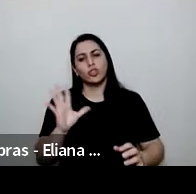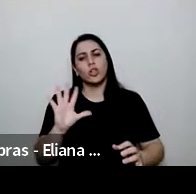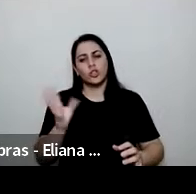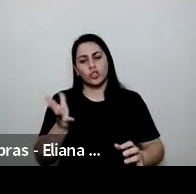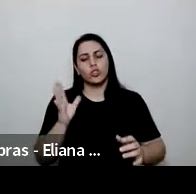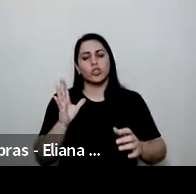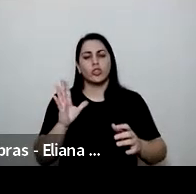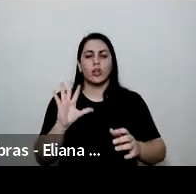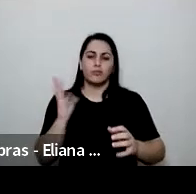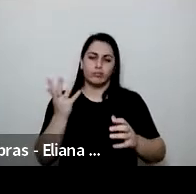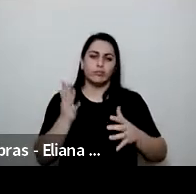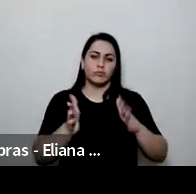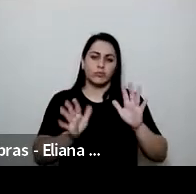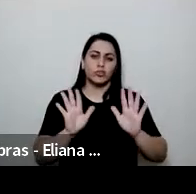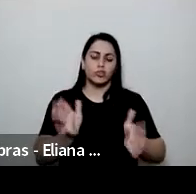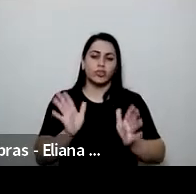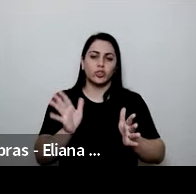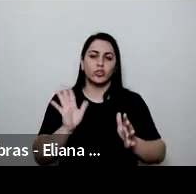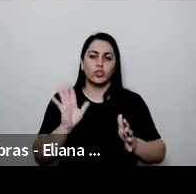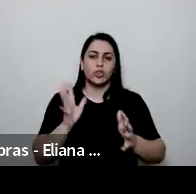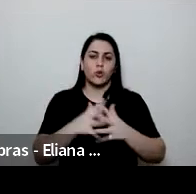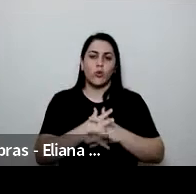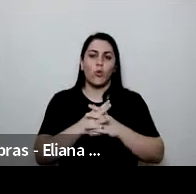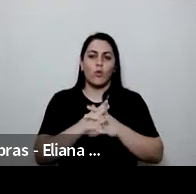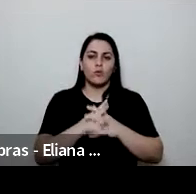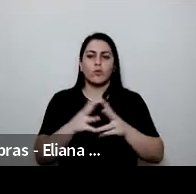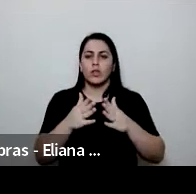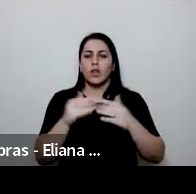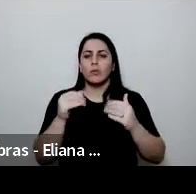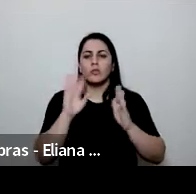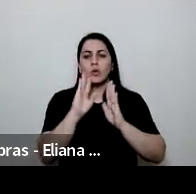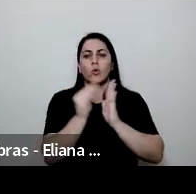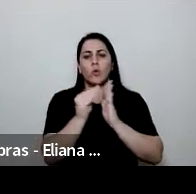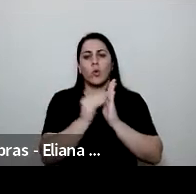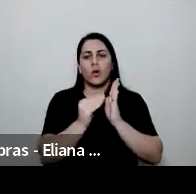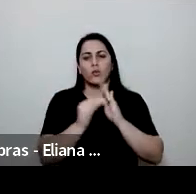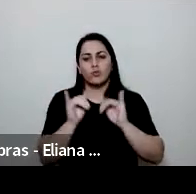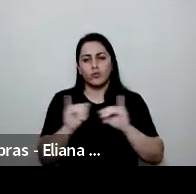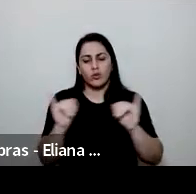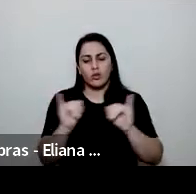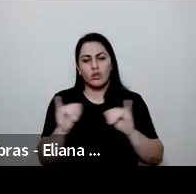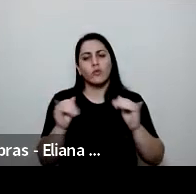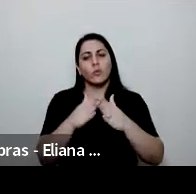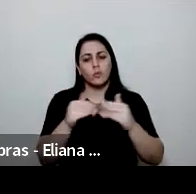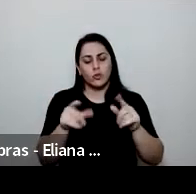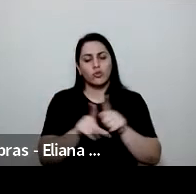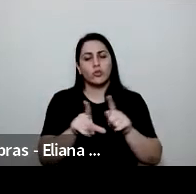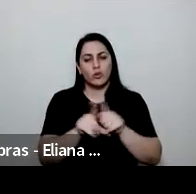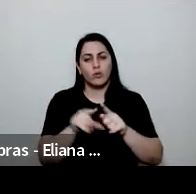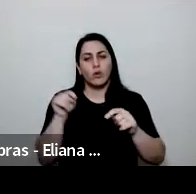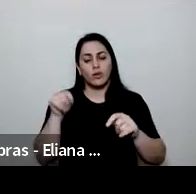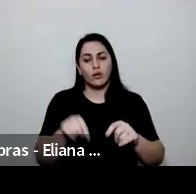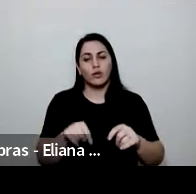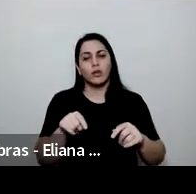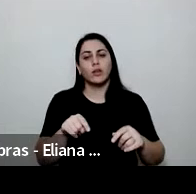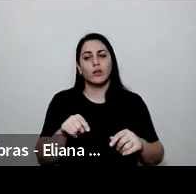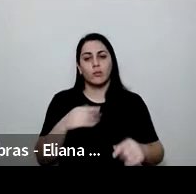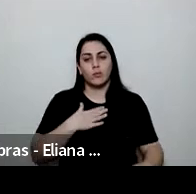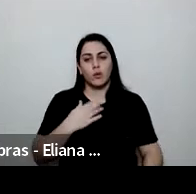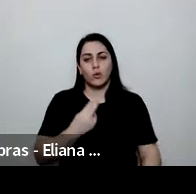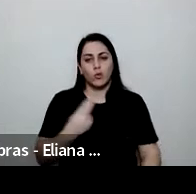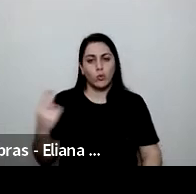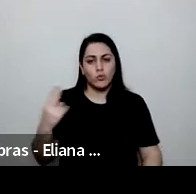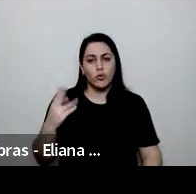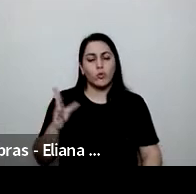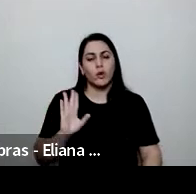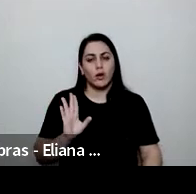Então é eu só pedir o resultado deve que constasse nas publicações vou pedir ao gabinete também Lino Souza segundo